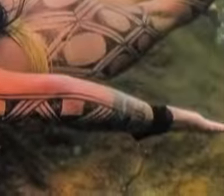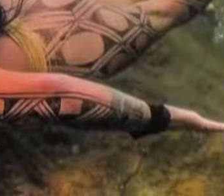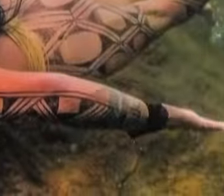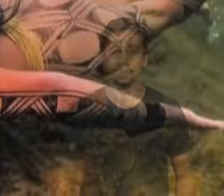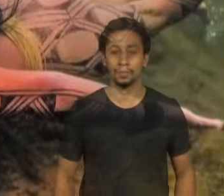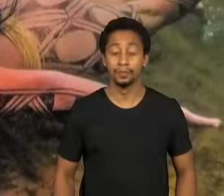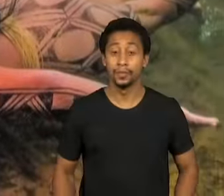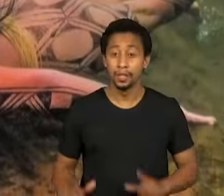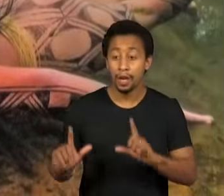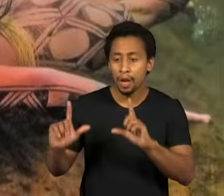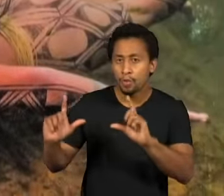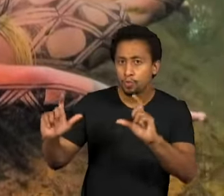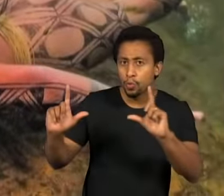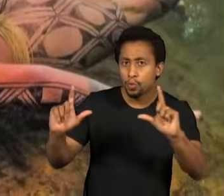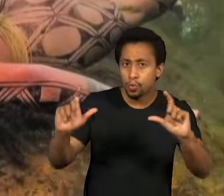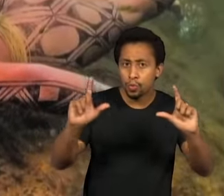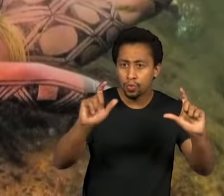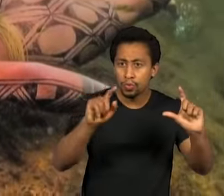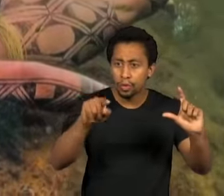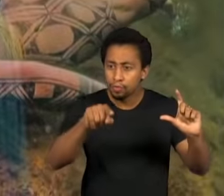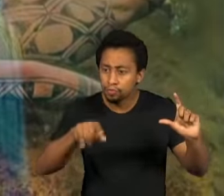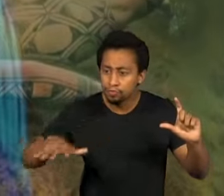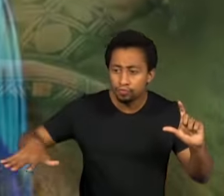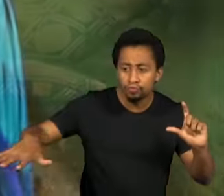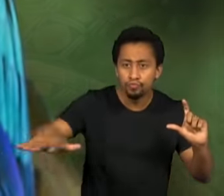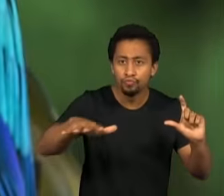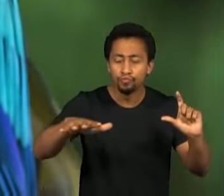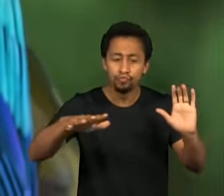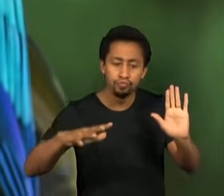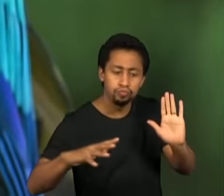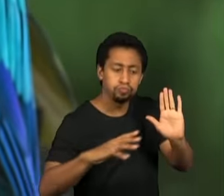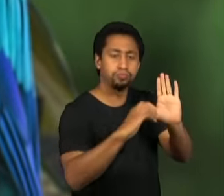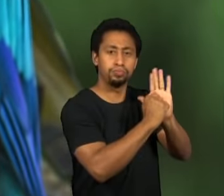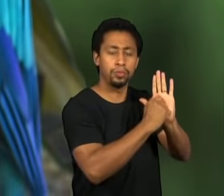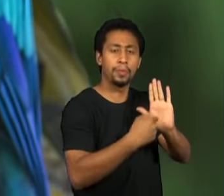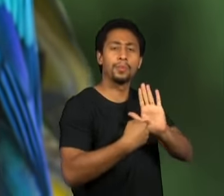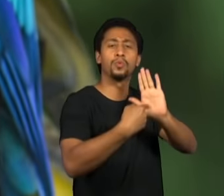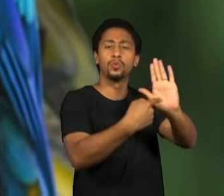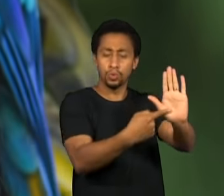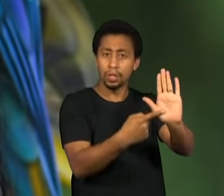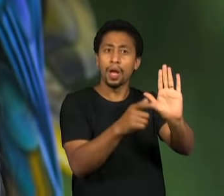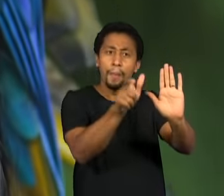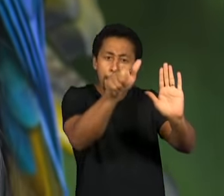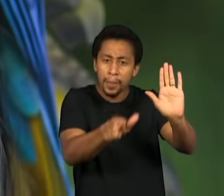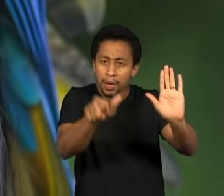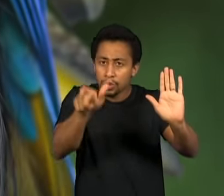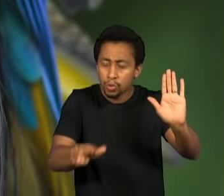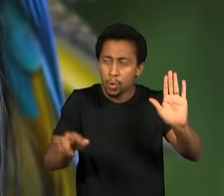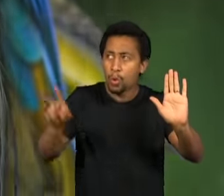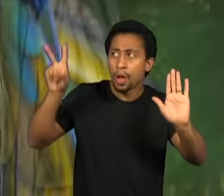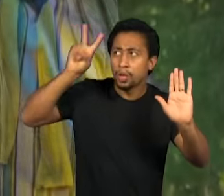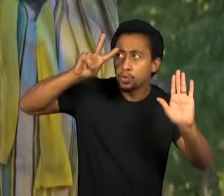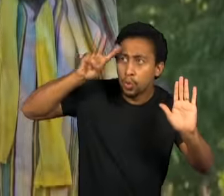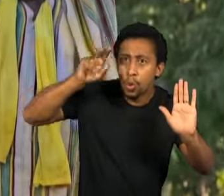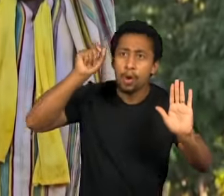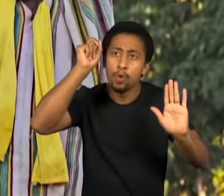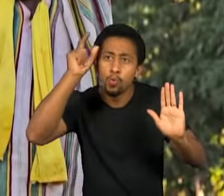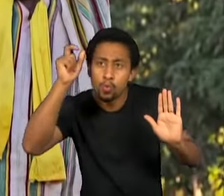A fotografia documental tem um papel de documentar, de captar o essencial de uma pessoa, de registrar histórias,